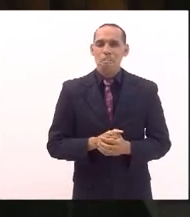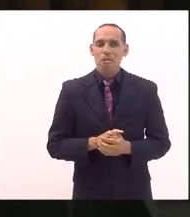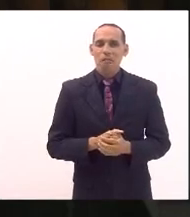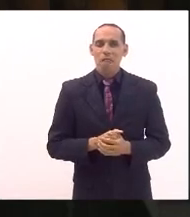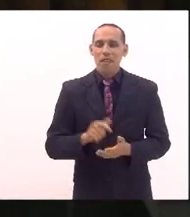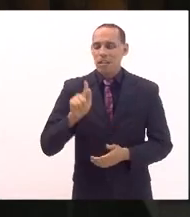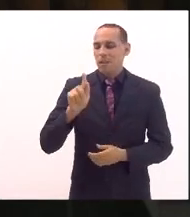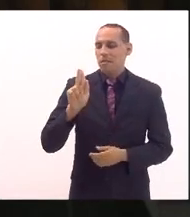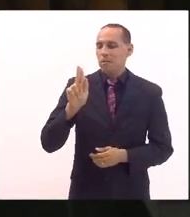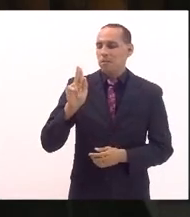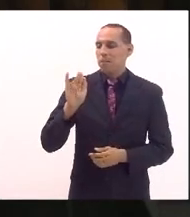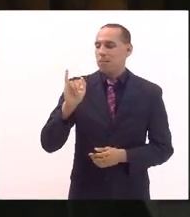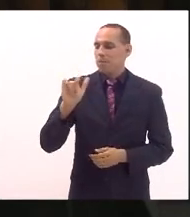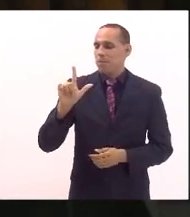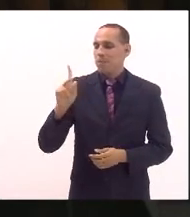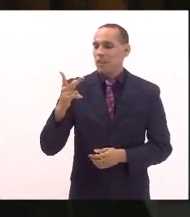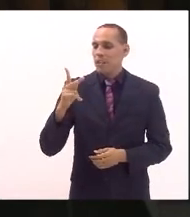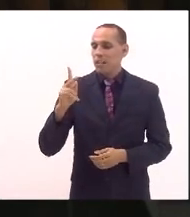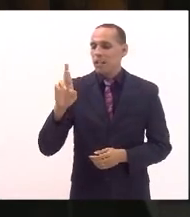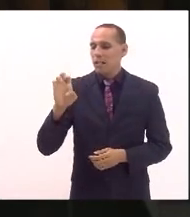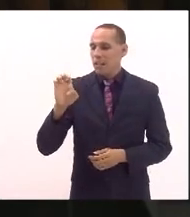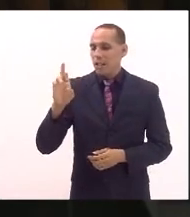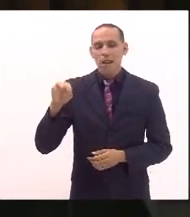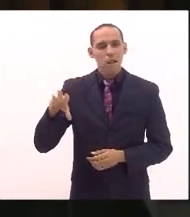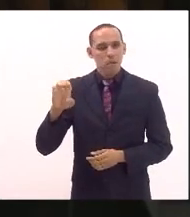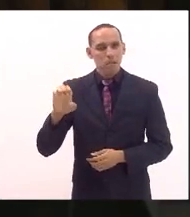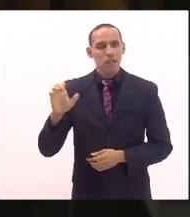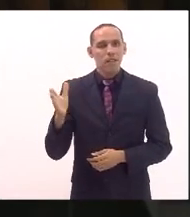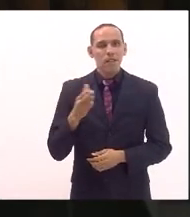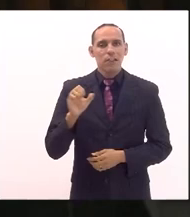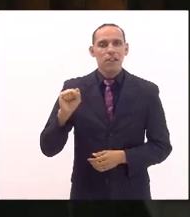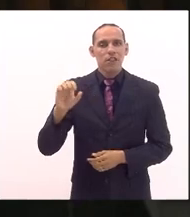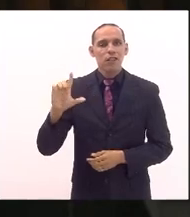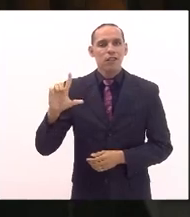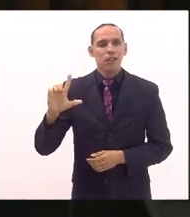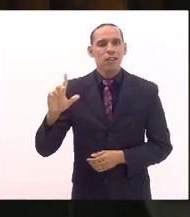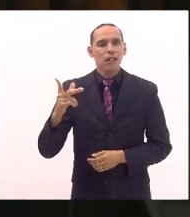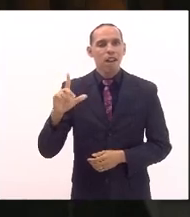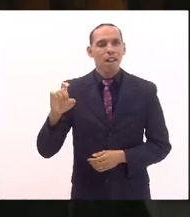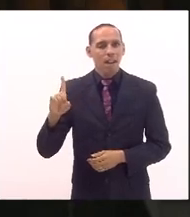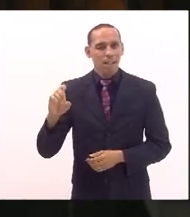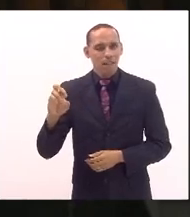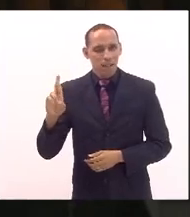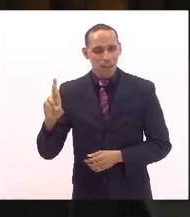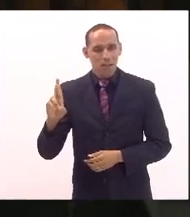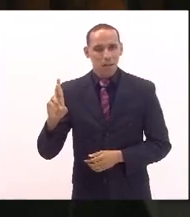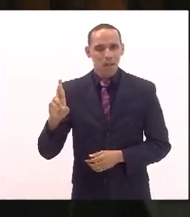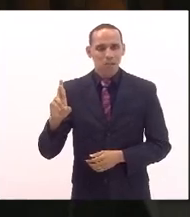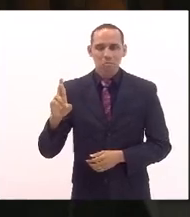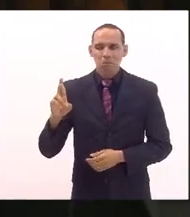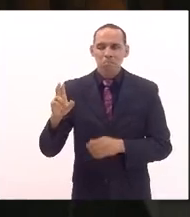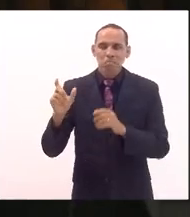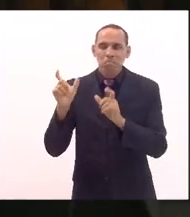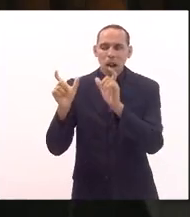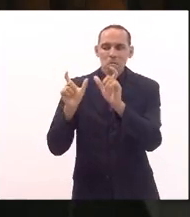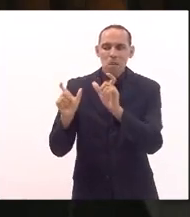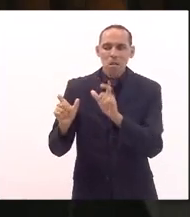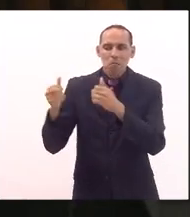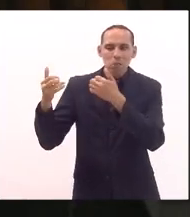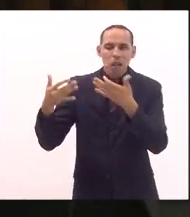o Guilherme Schleder e Sem palavras para descrever